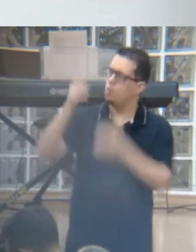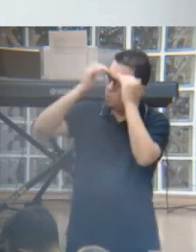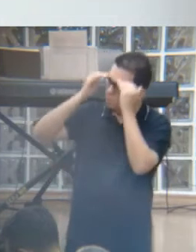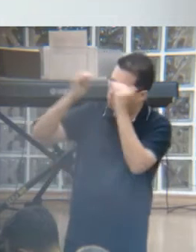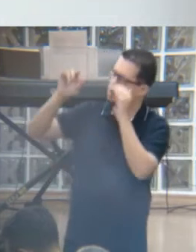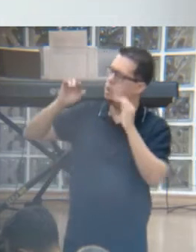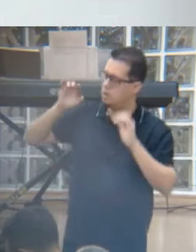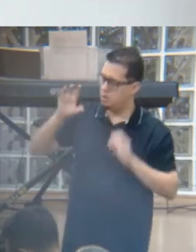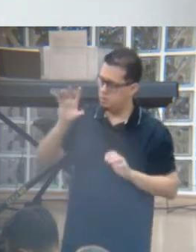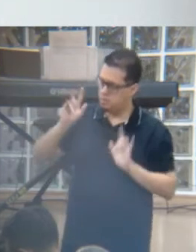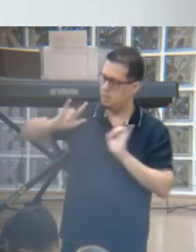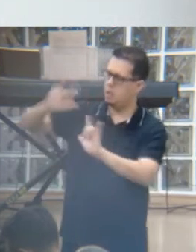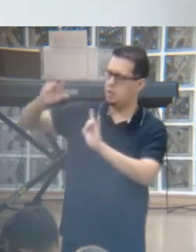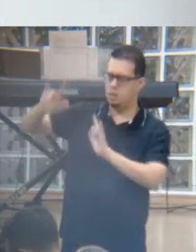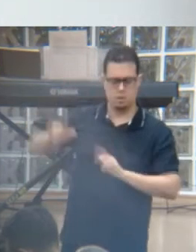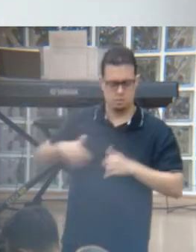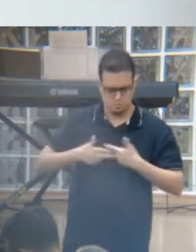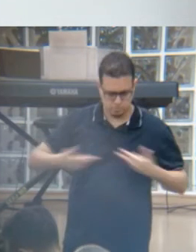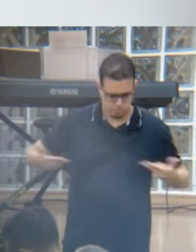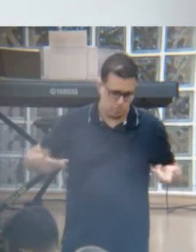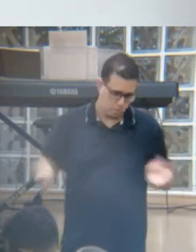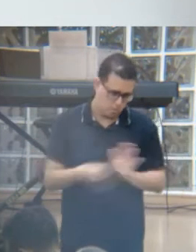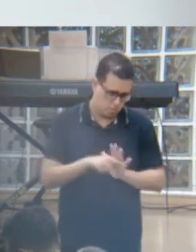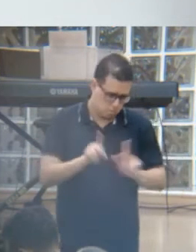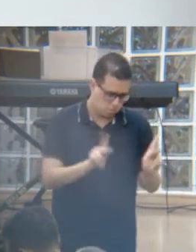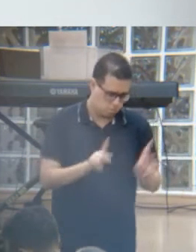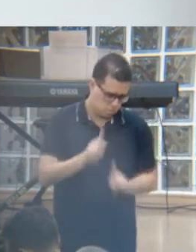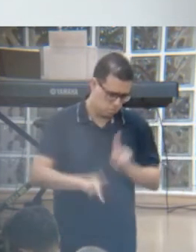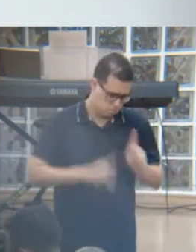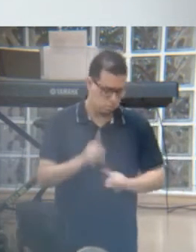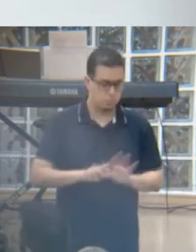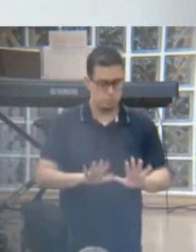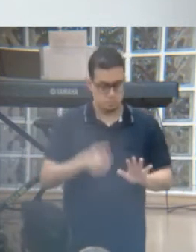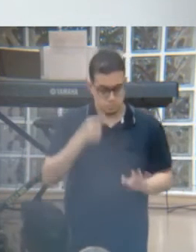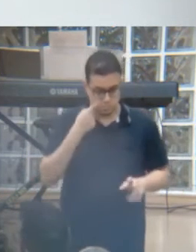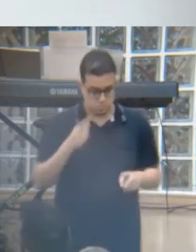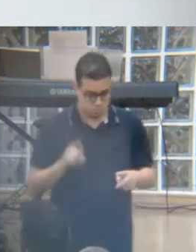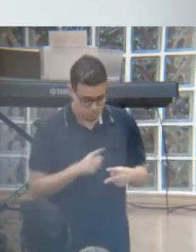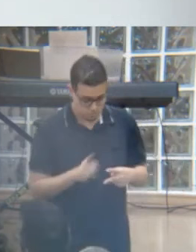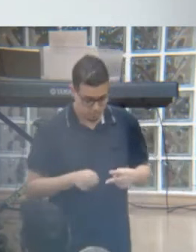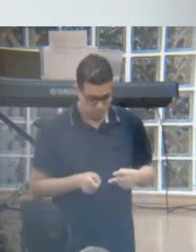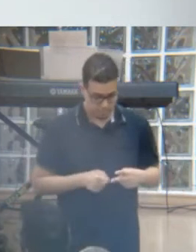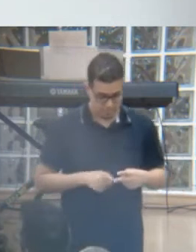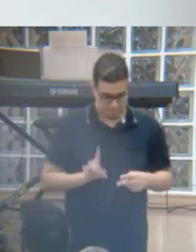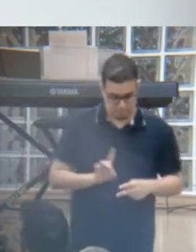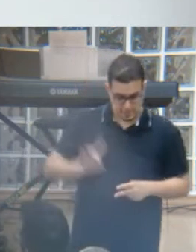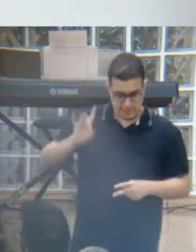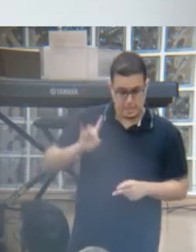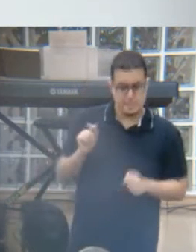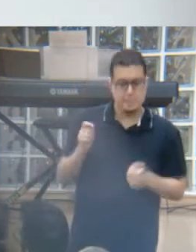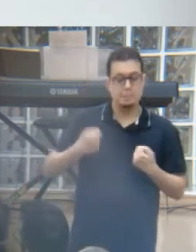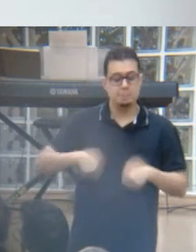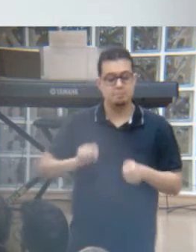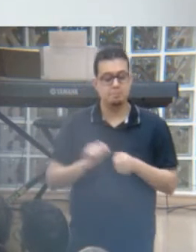ao povo. A segunda parte é a que cabe a Deus. Ele é a outra parte interessada na aliança. O que cabe a Deus?